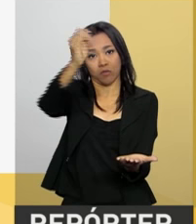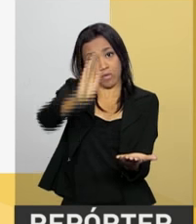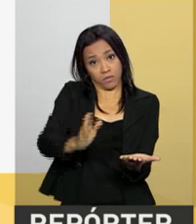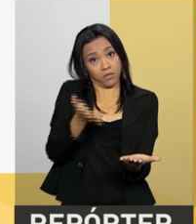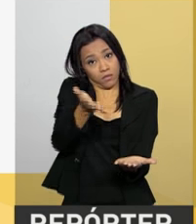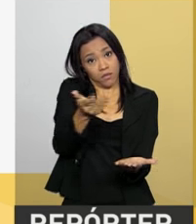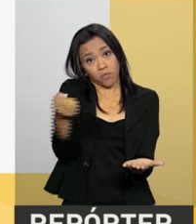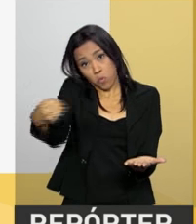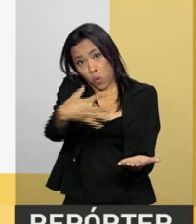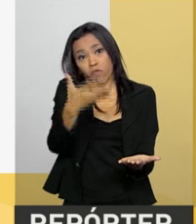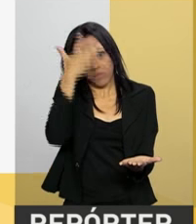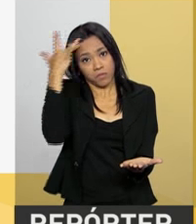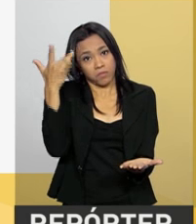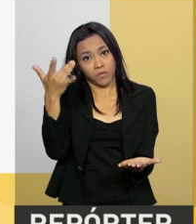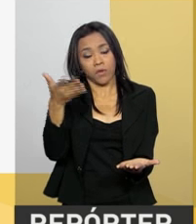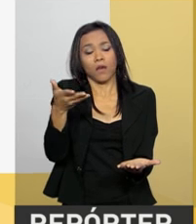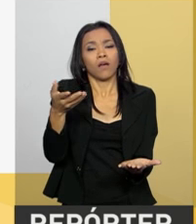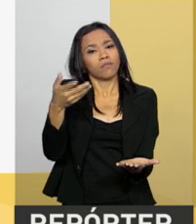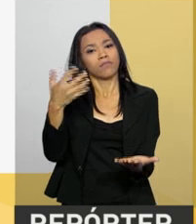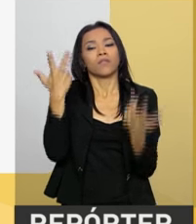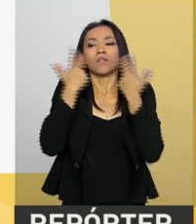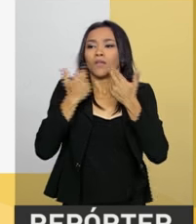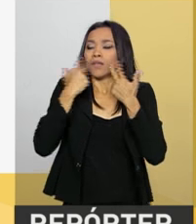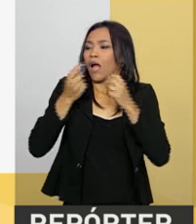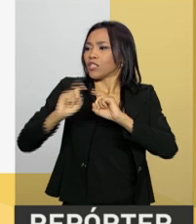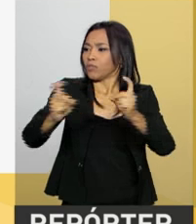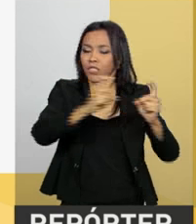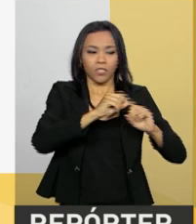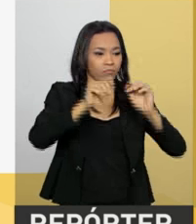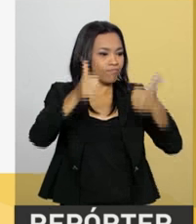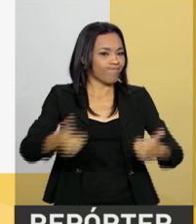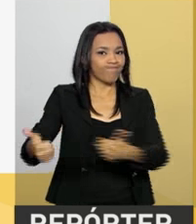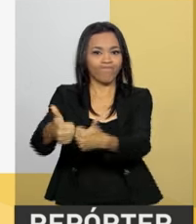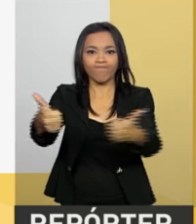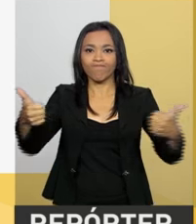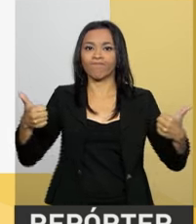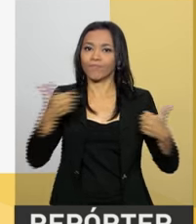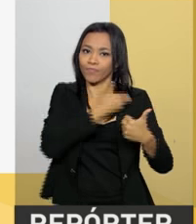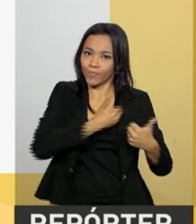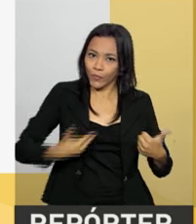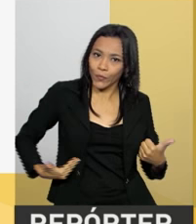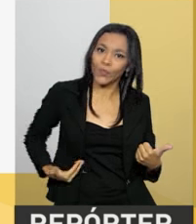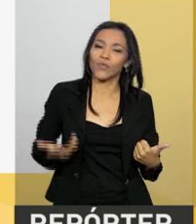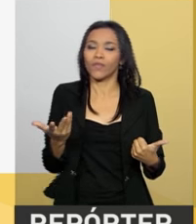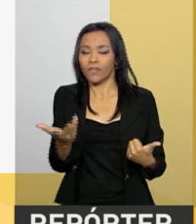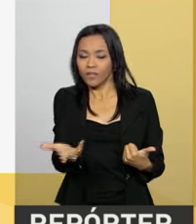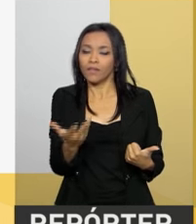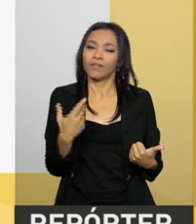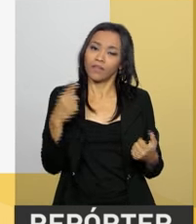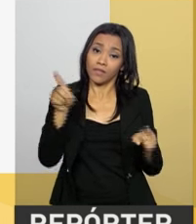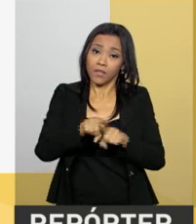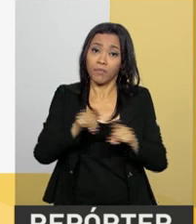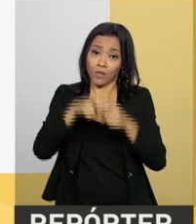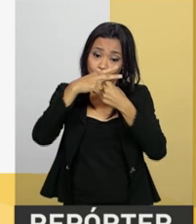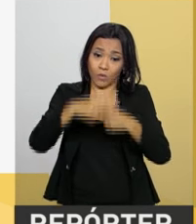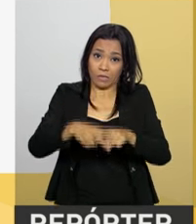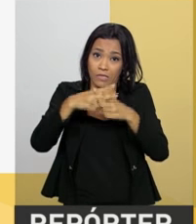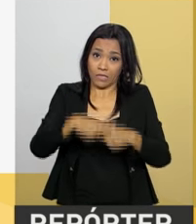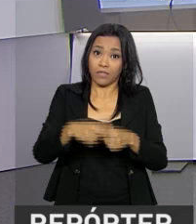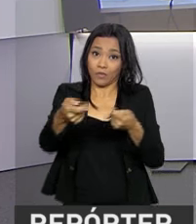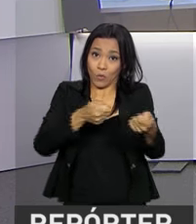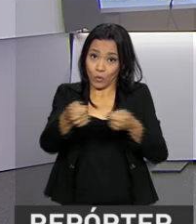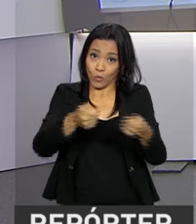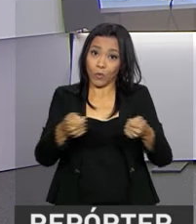possa receber um Brasil mais tranquilo sob, inclusive sobre o ponto de vista do ajuste fiscal,